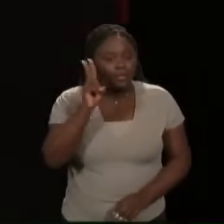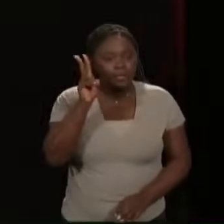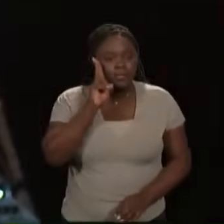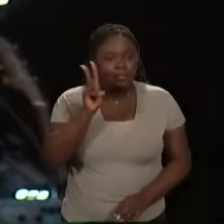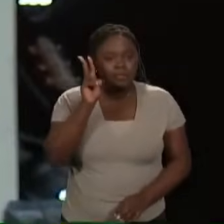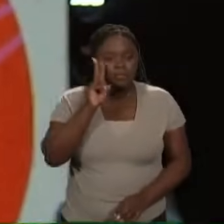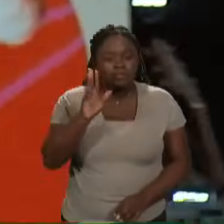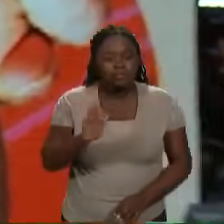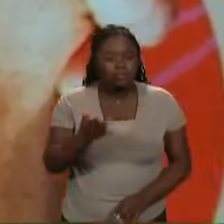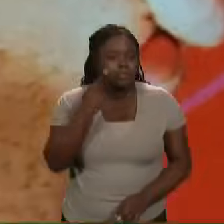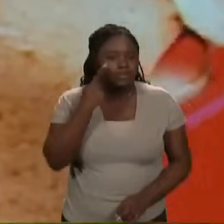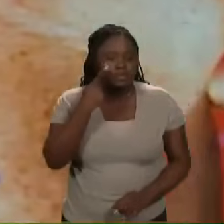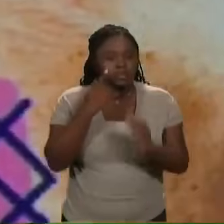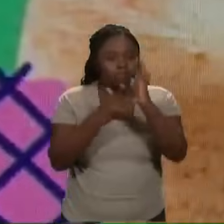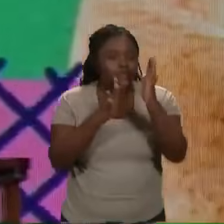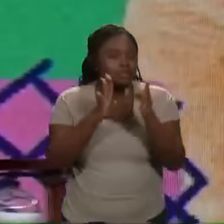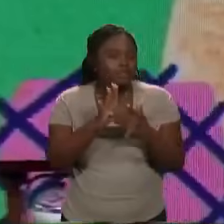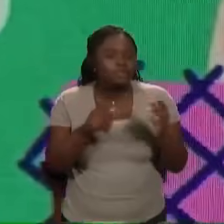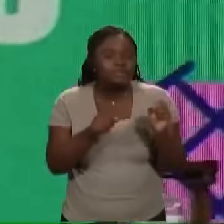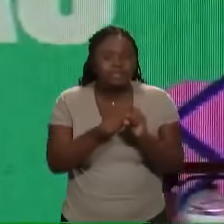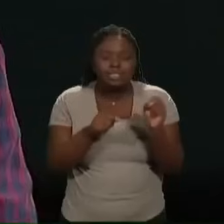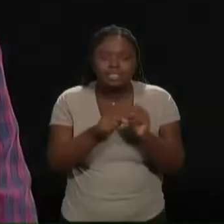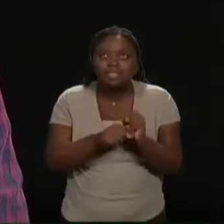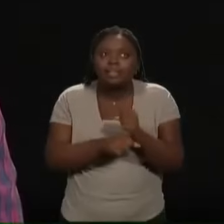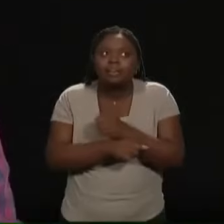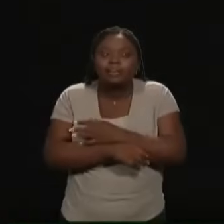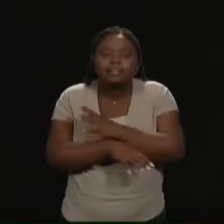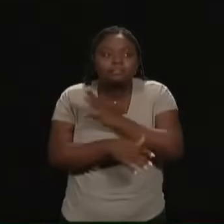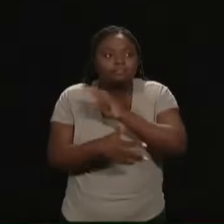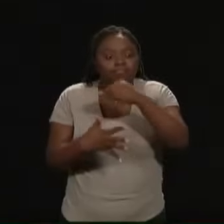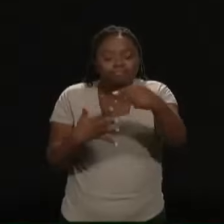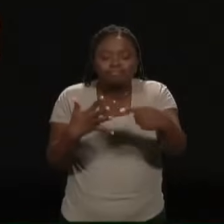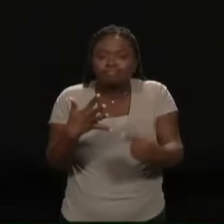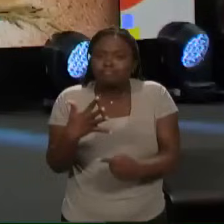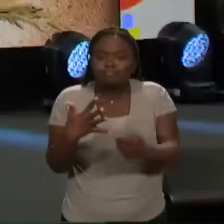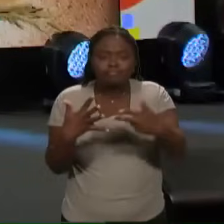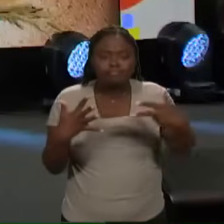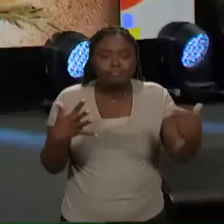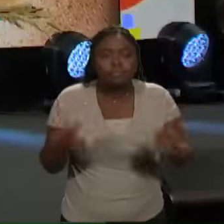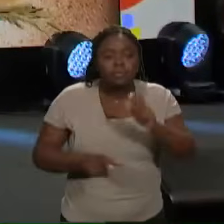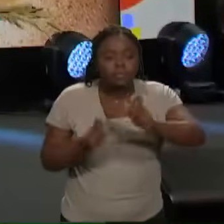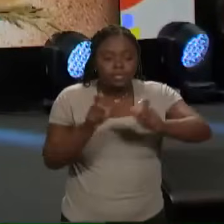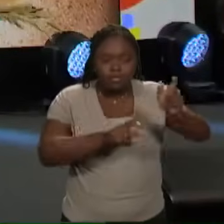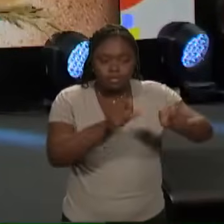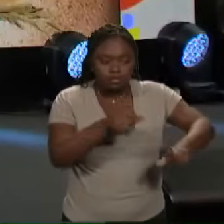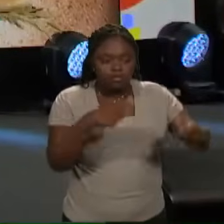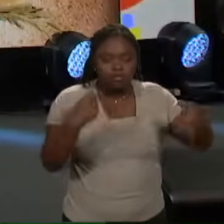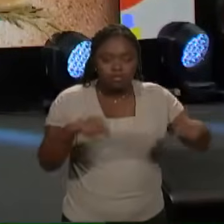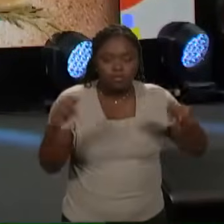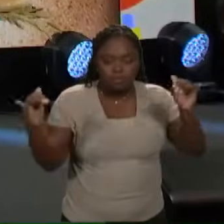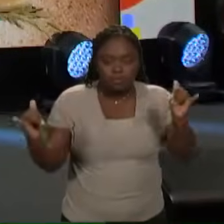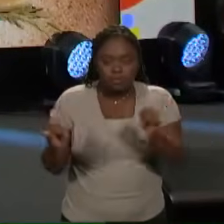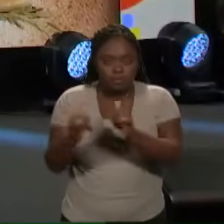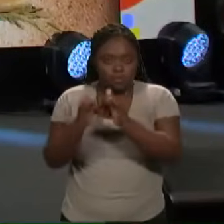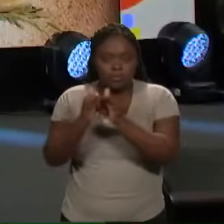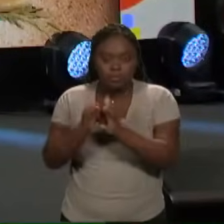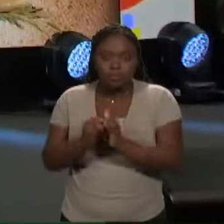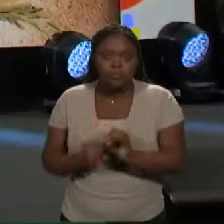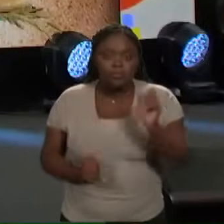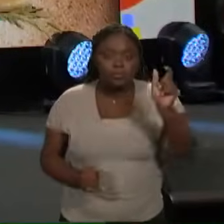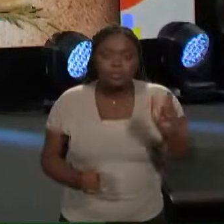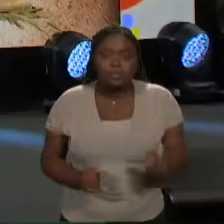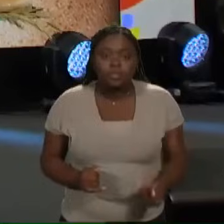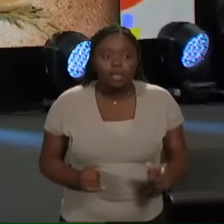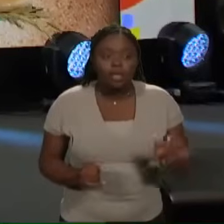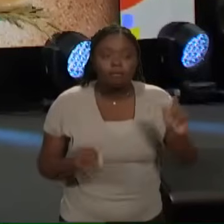Jesus, eu já vi Jesus fazer cada coisa, gente, cada coisa. Pessoas que tiveram que liberar perdão. O mais abençoado e feliz é